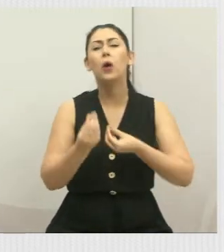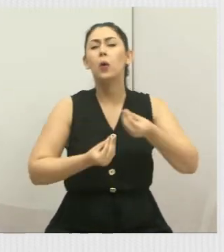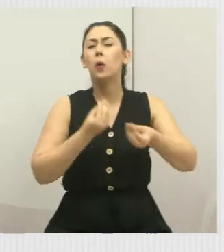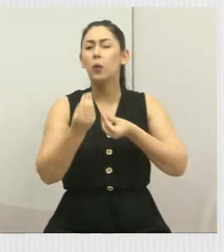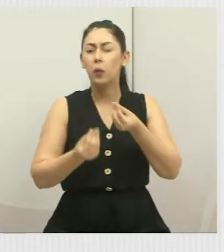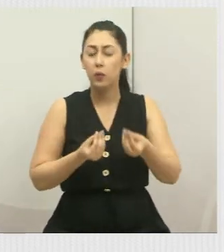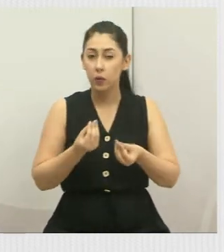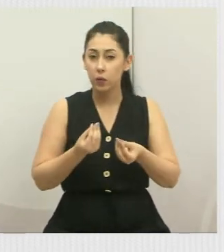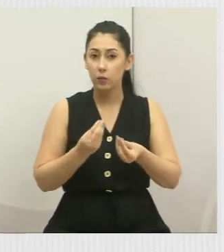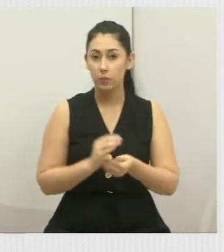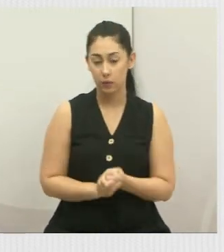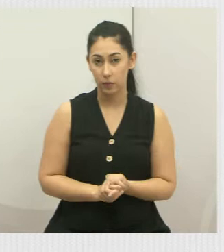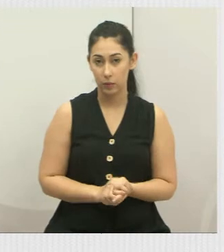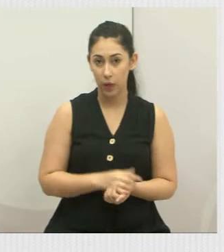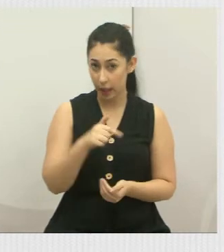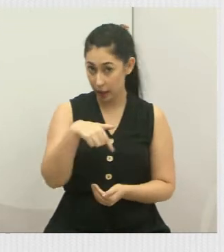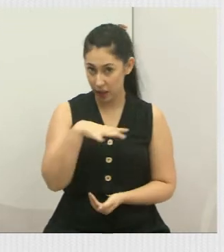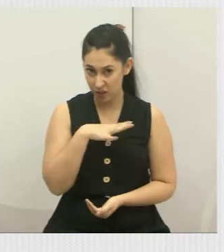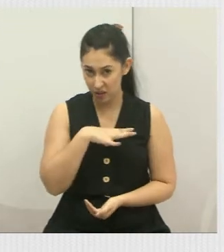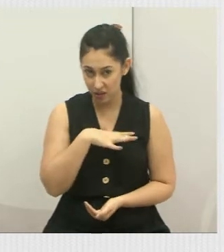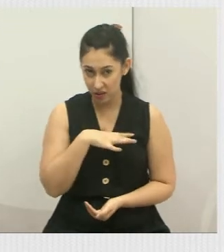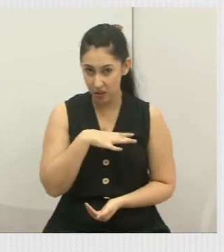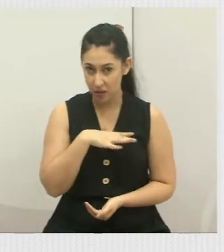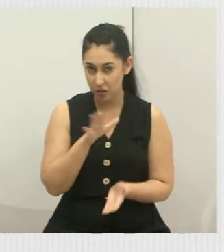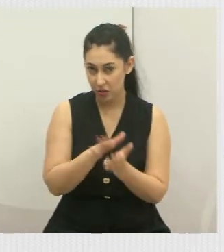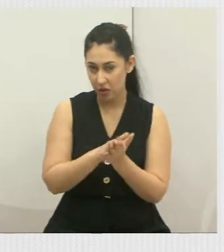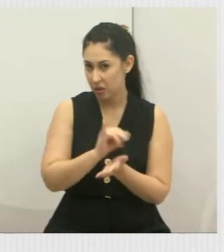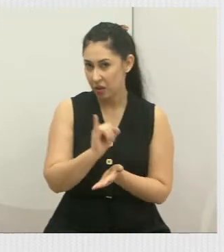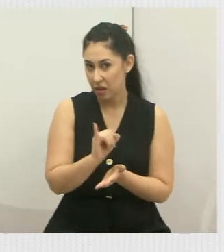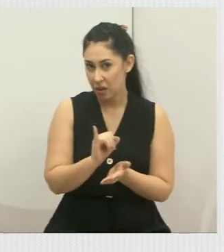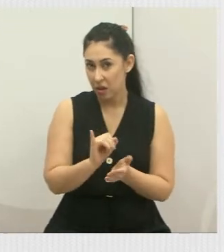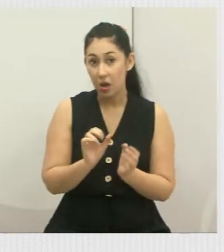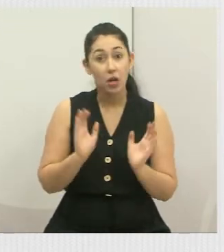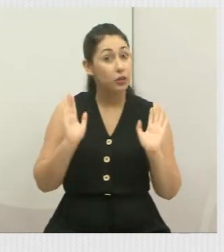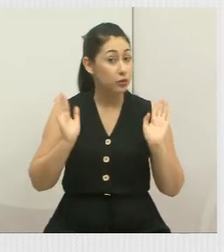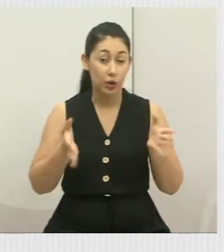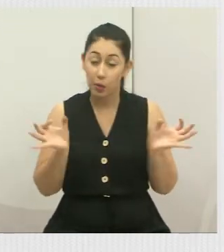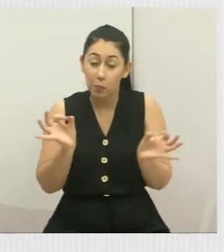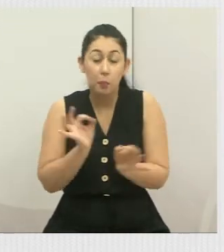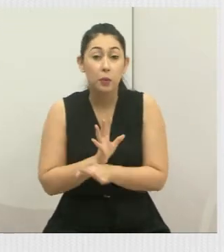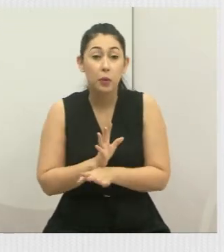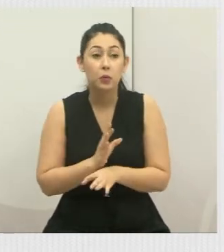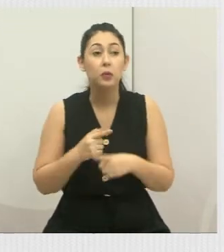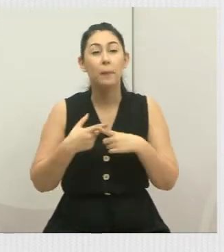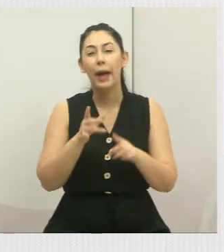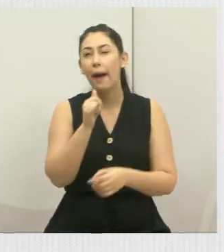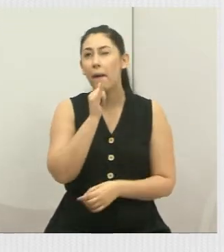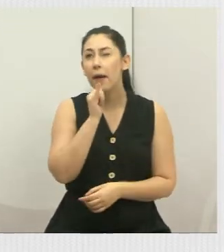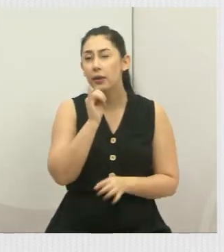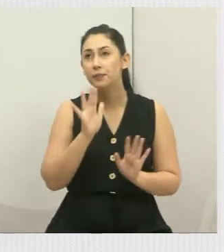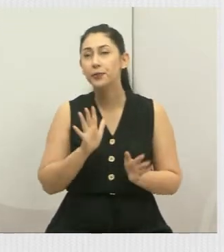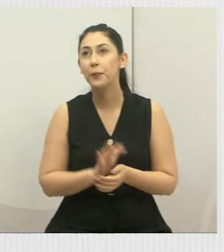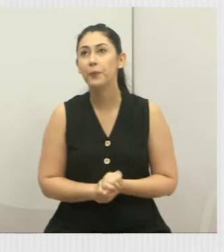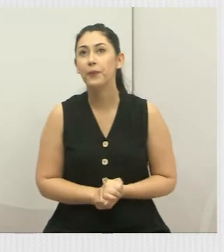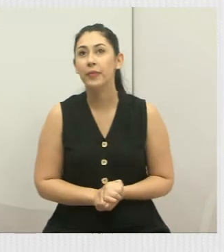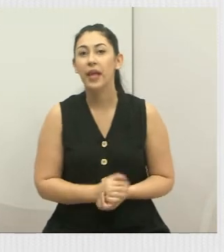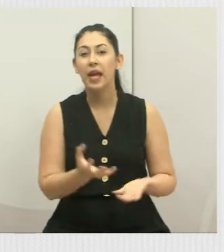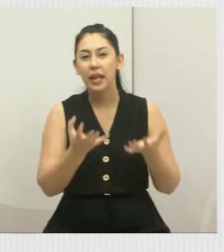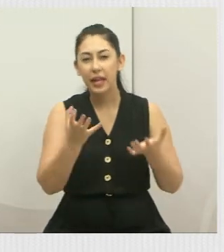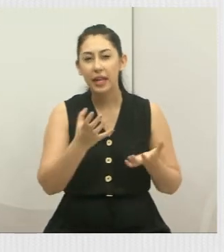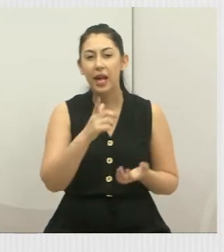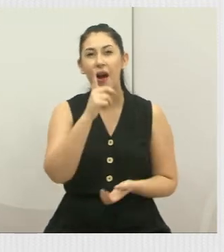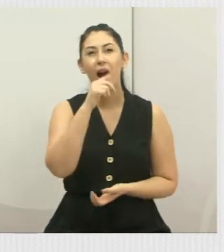isso não é um problema mais para Jacareí. Mas, para o caso, vamos deixar aqui um exemplo de drenagem. Nós queremos a